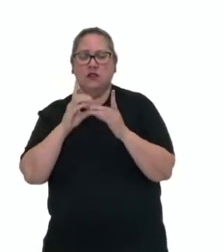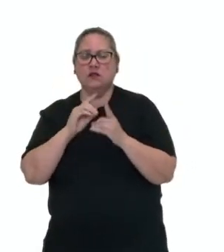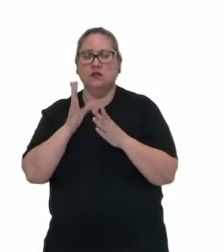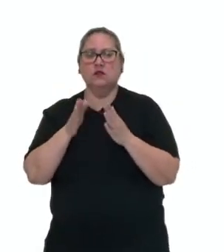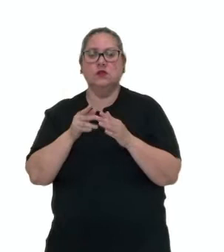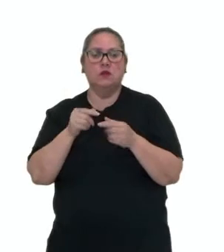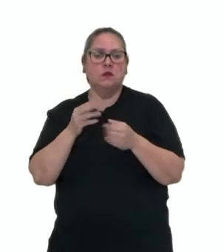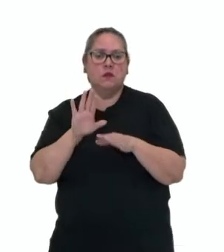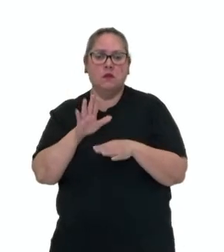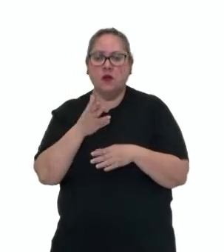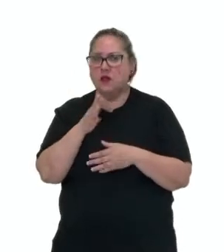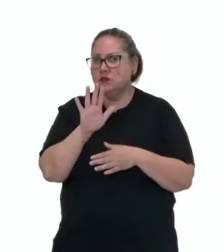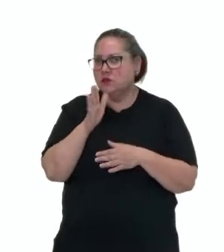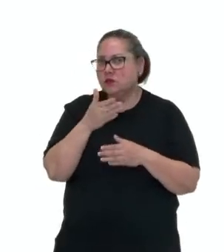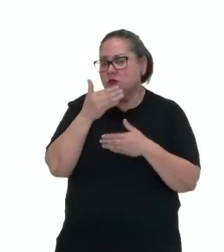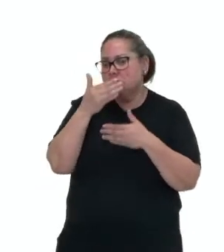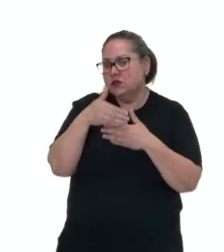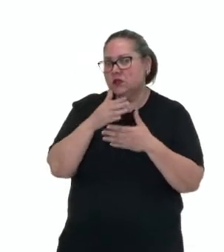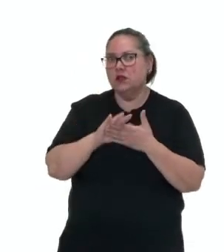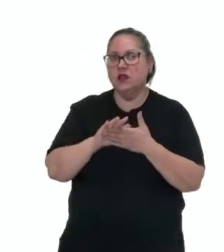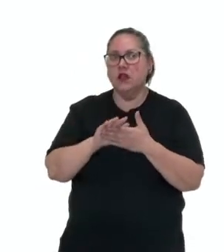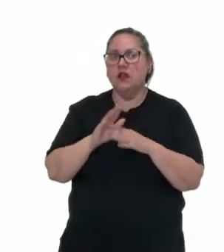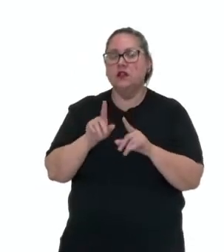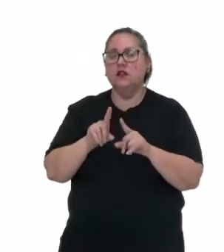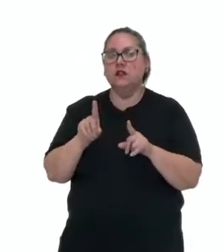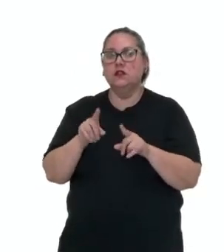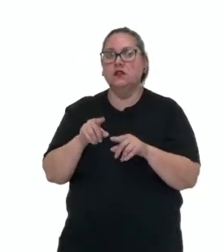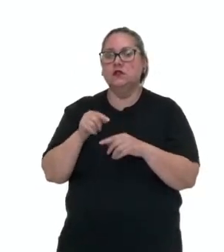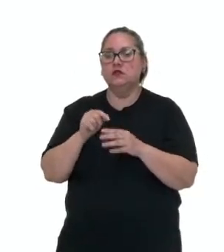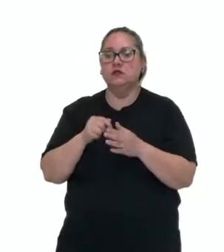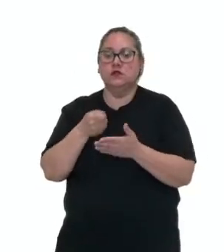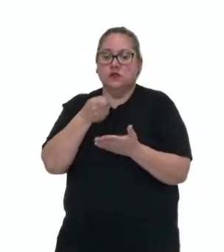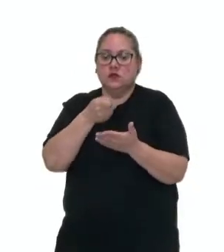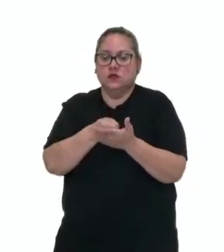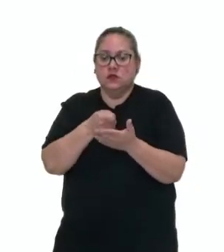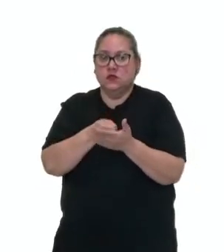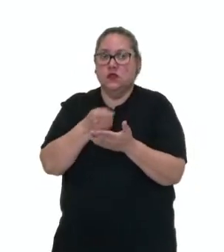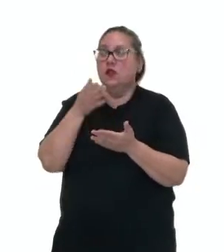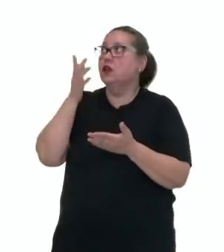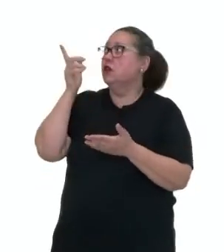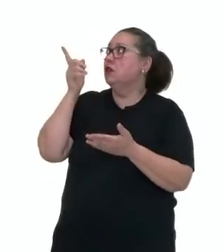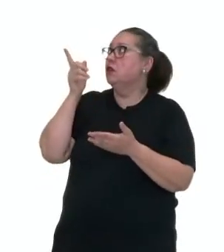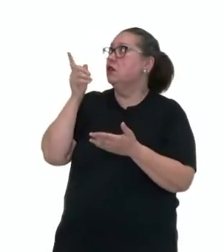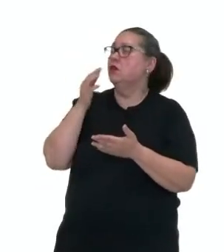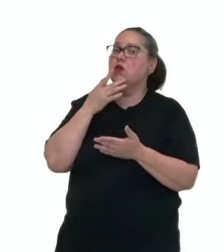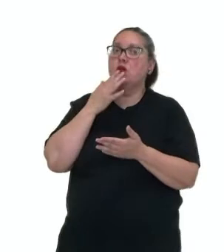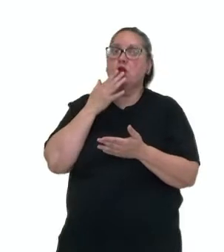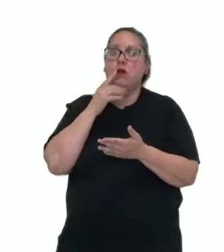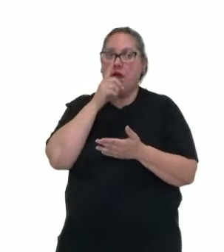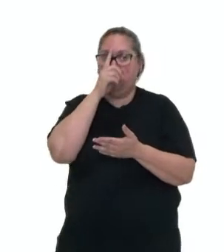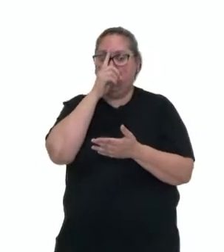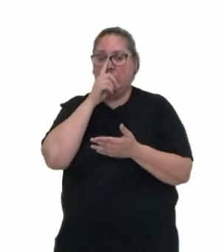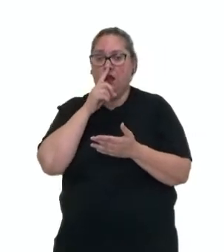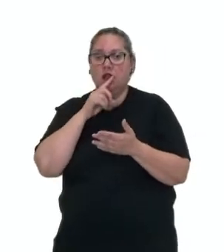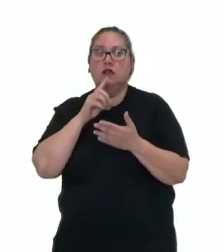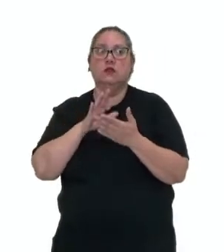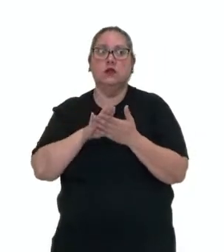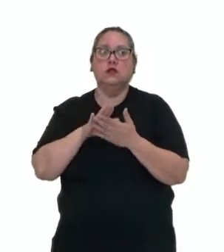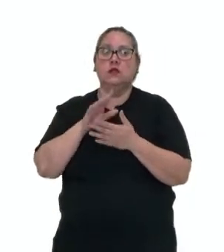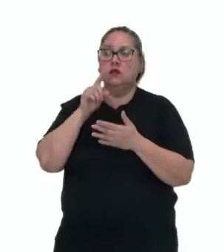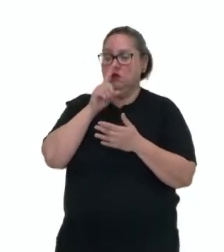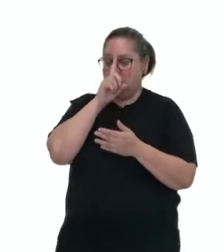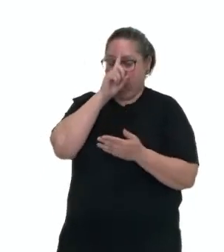democráticos já um pouco menos presentes. E ainda nos regimes híbridos ali em cor mais amarela, e aí os